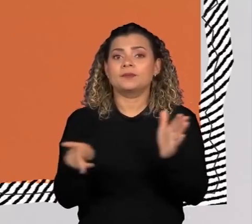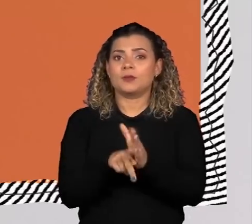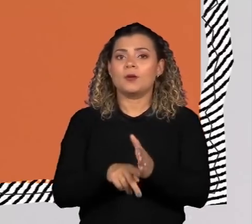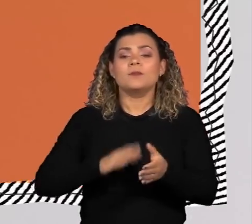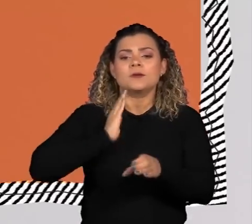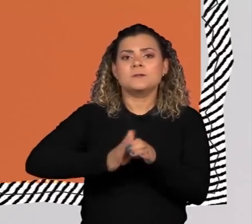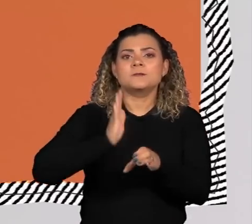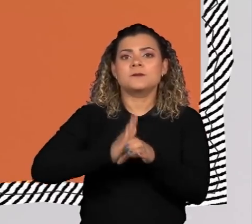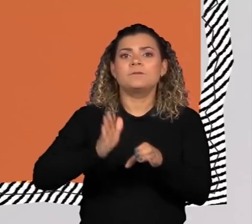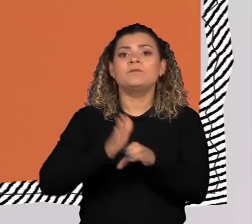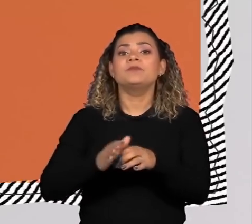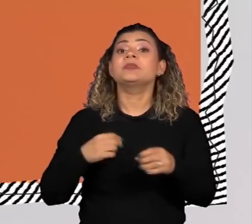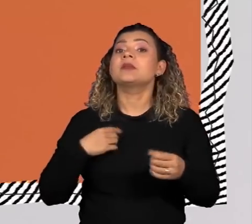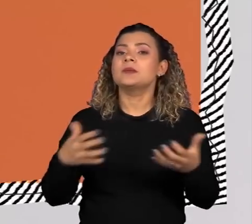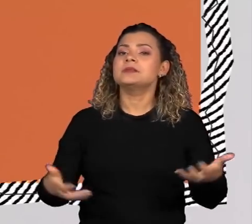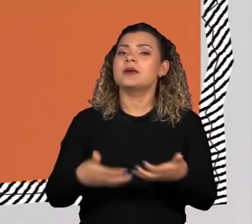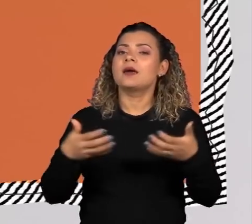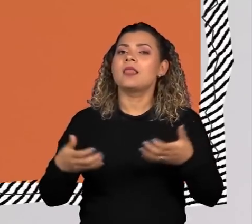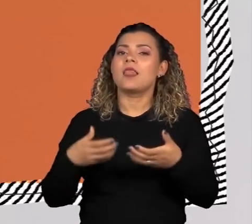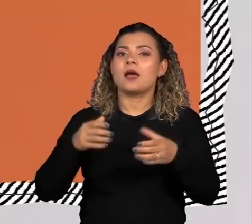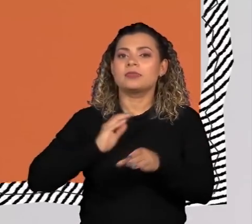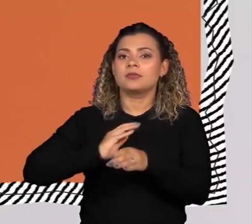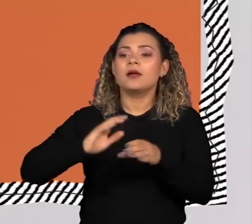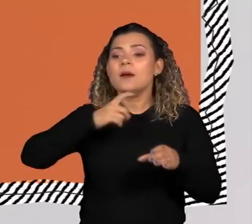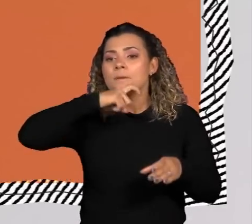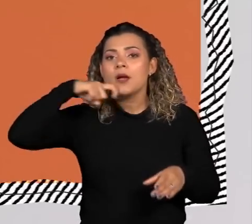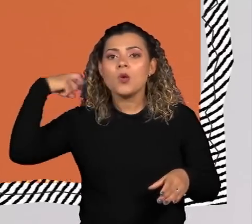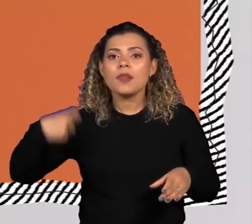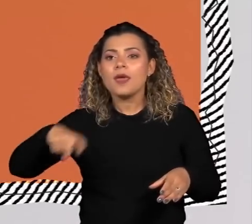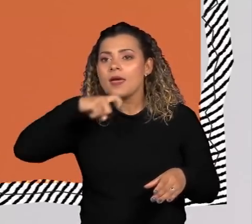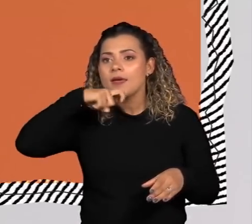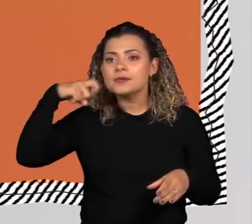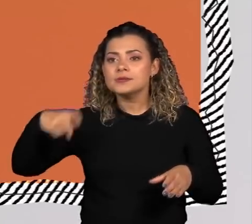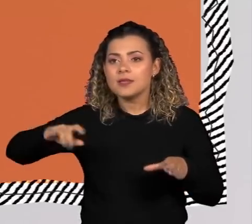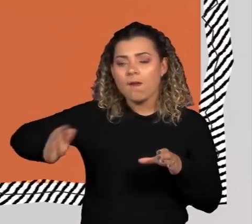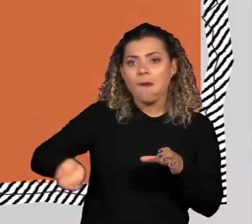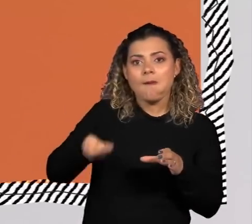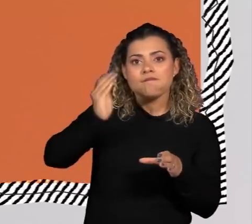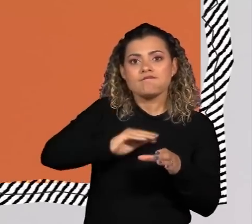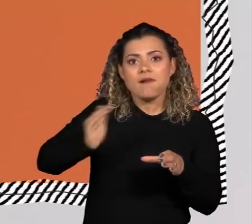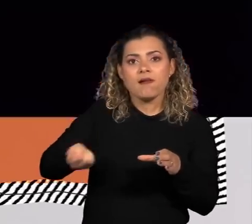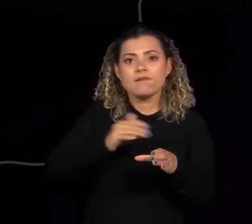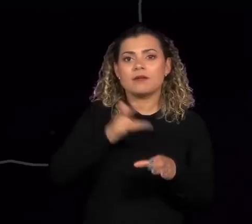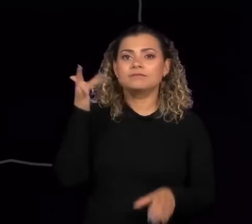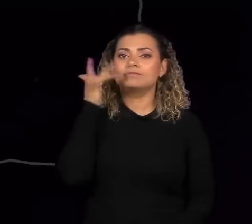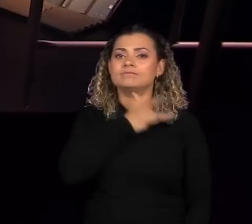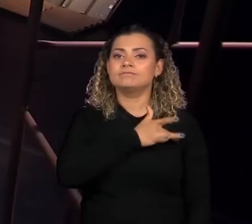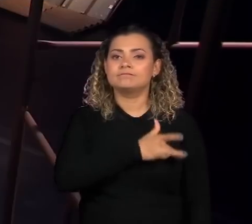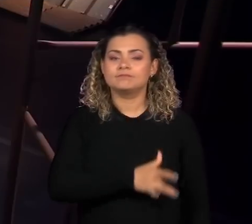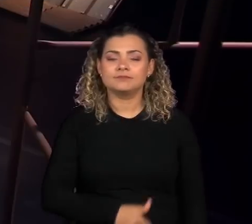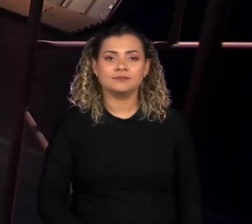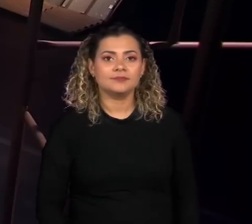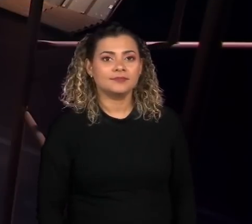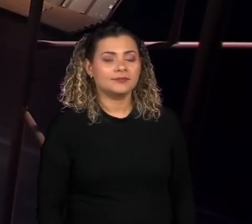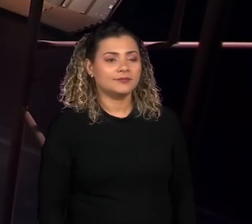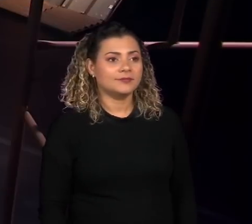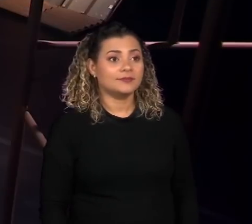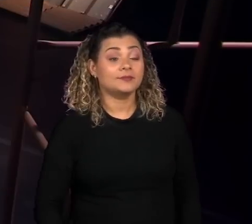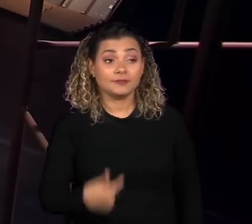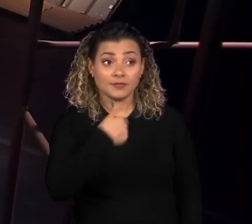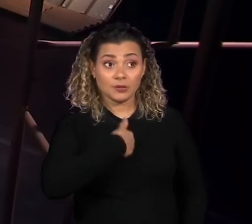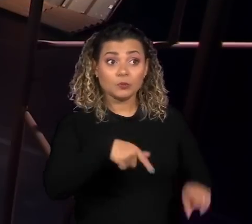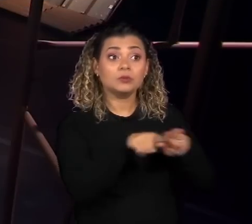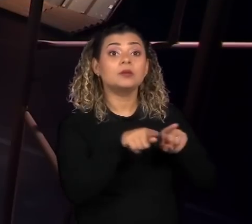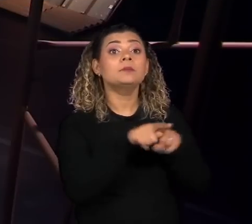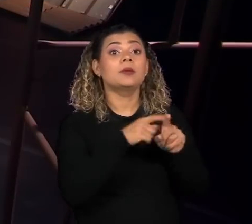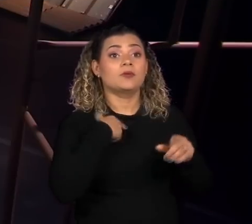e maionese. Olha que delícia. Eu também fui menino de cidade